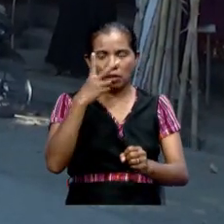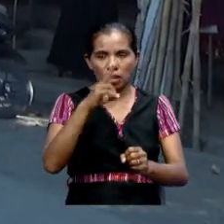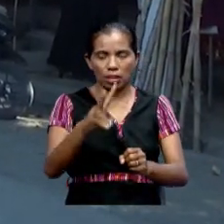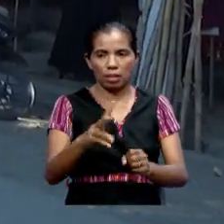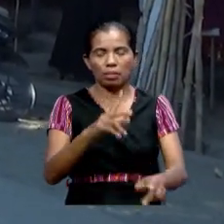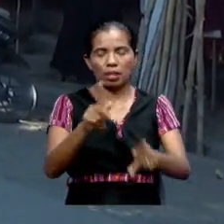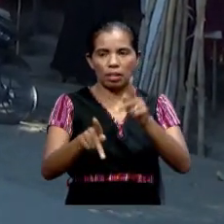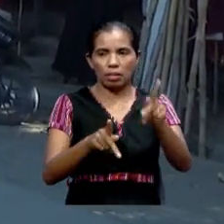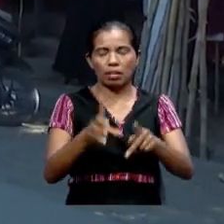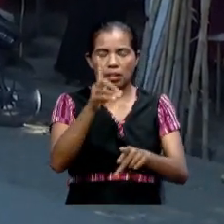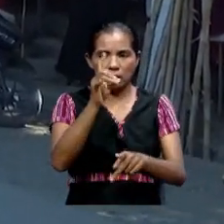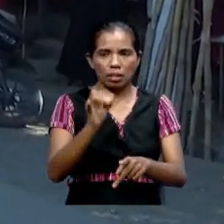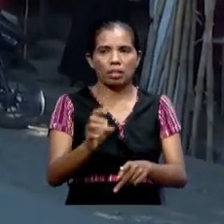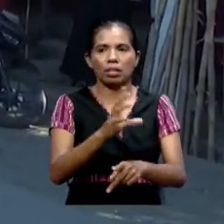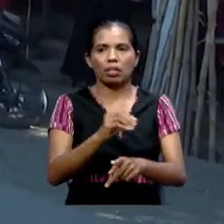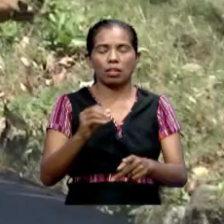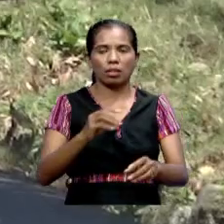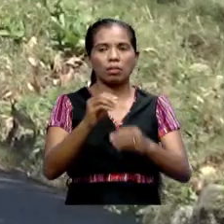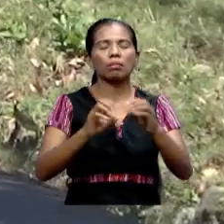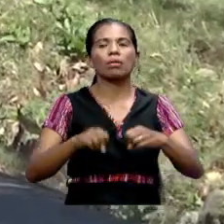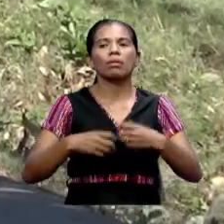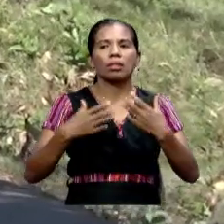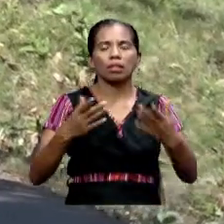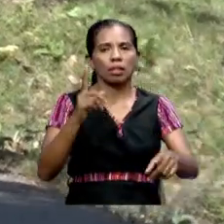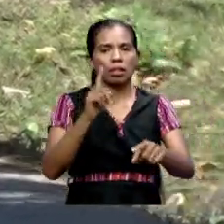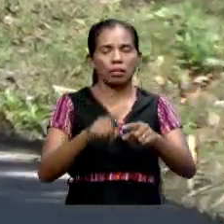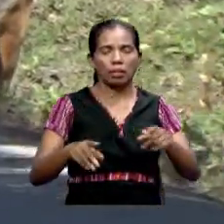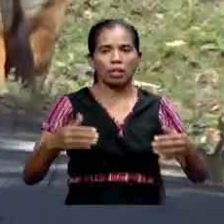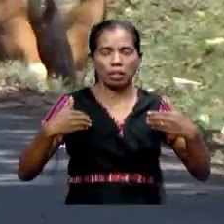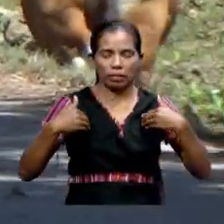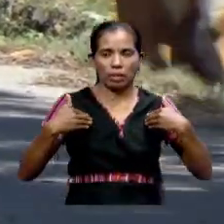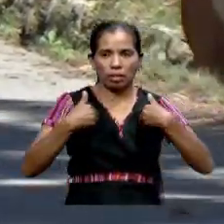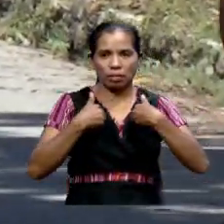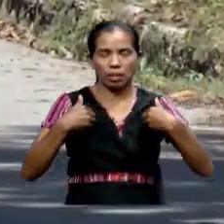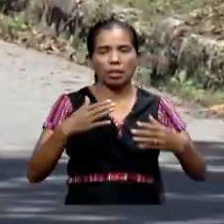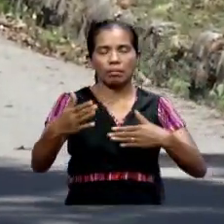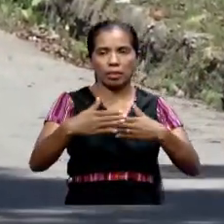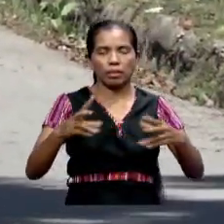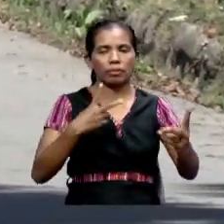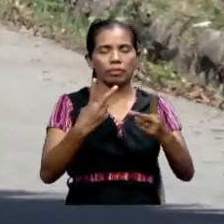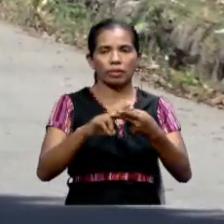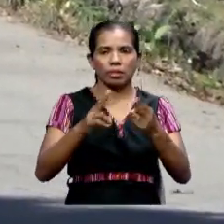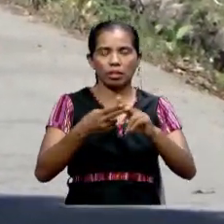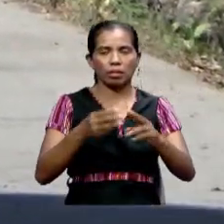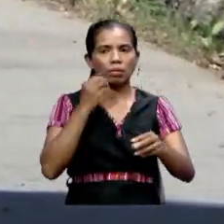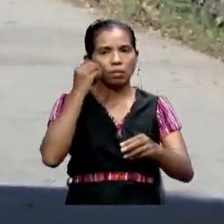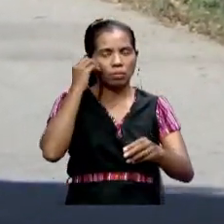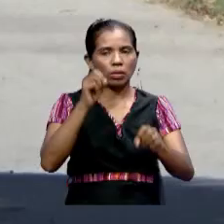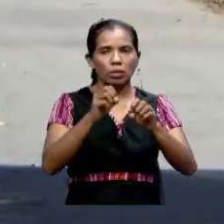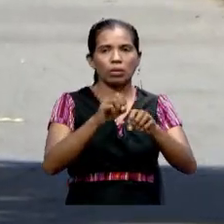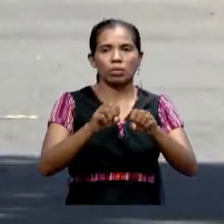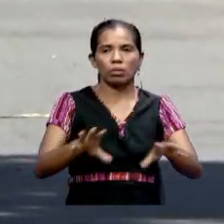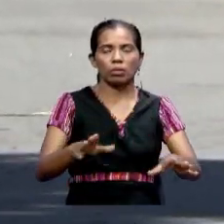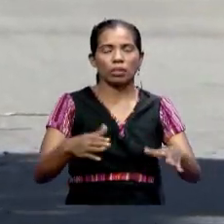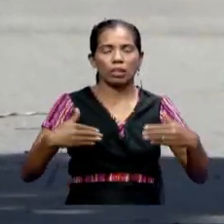da comunidade e a capital dele, quando a boa insa, maclabel e hakiak animal, basic vizinho ni uma, no rústica animal e a fatim